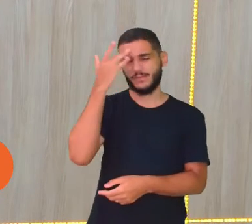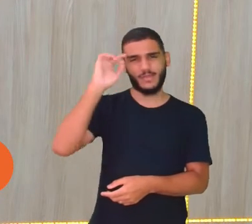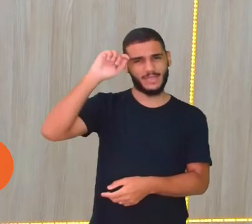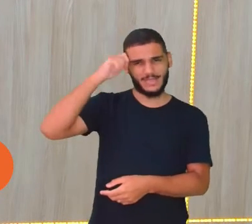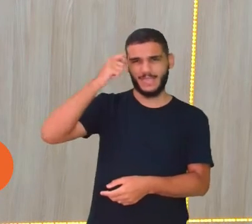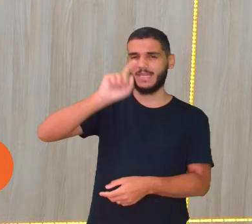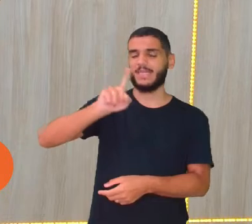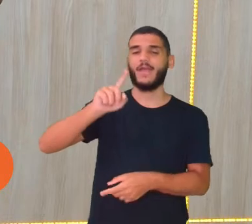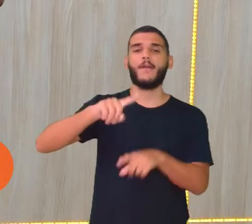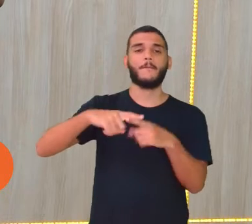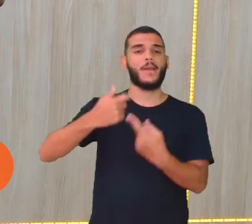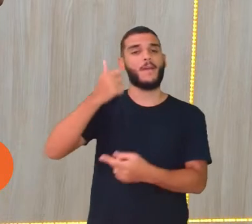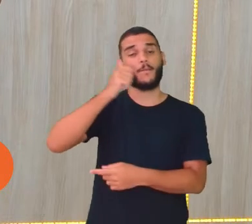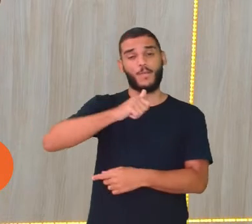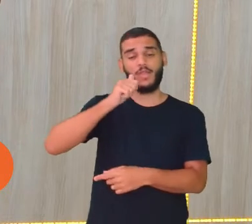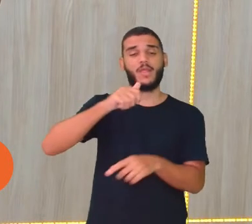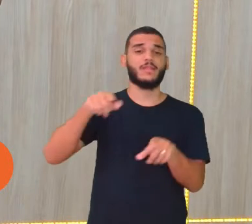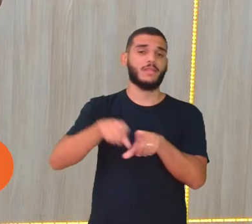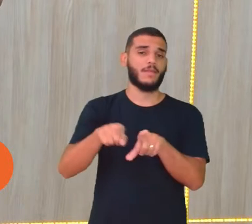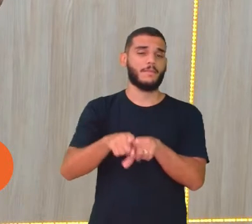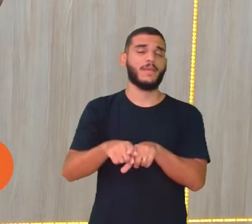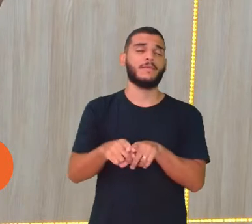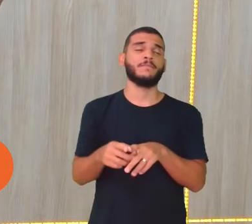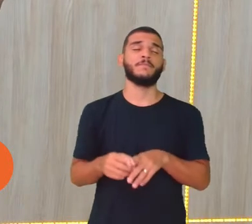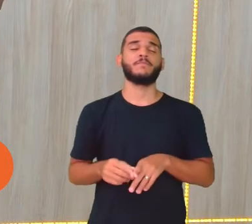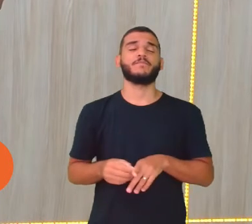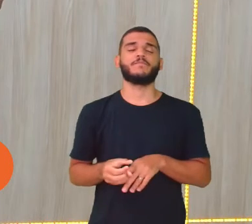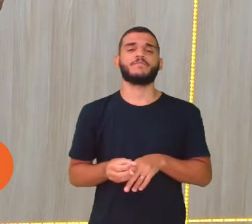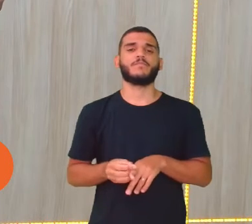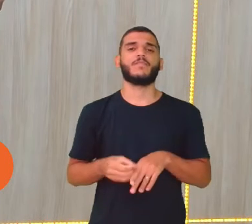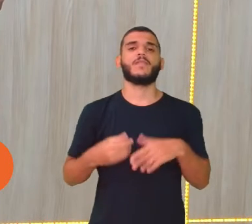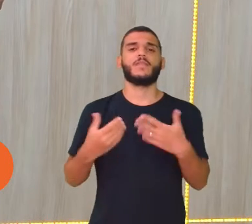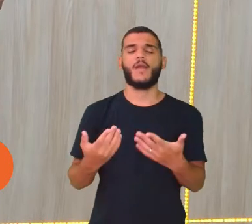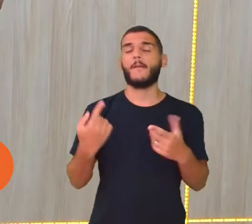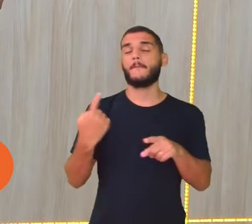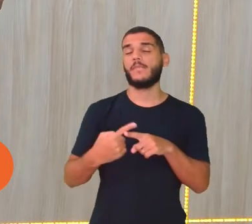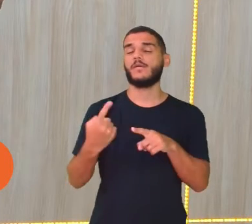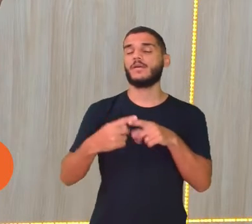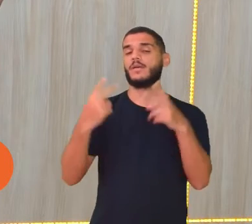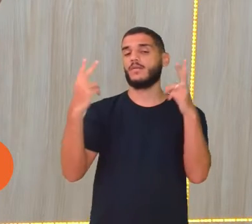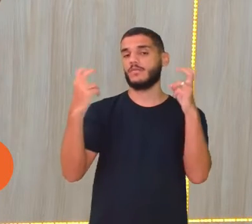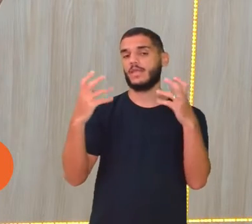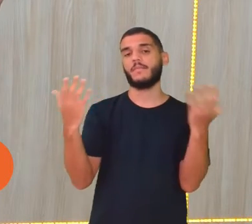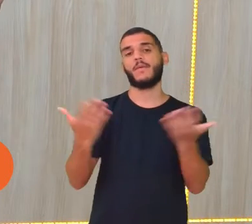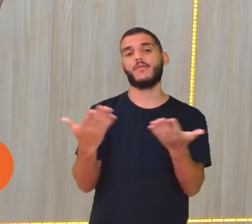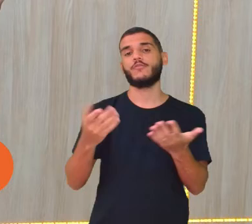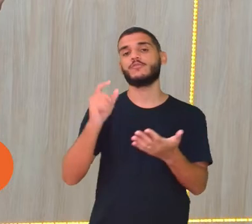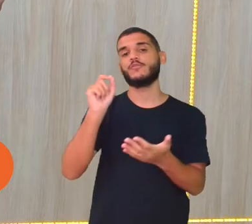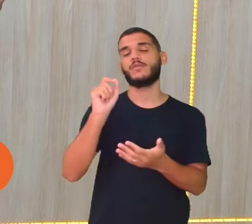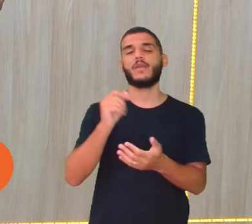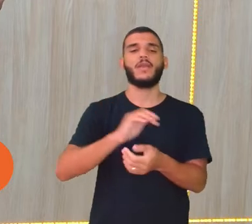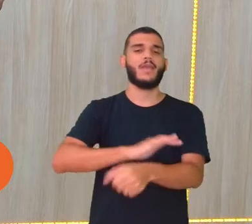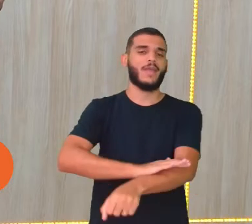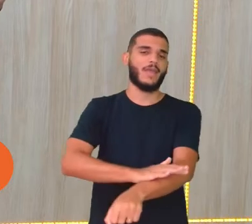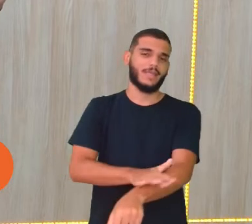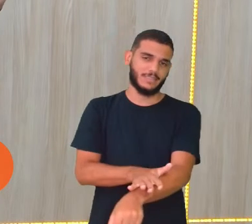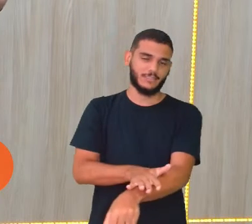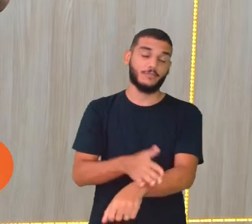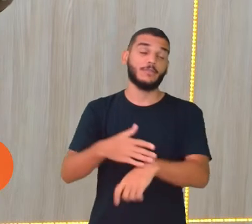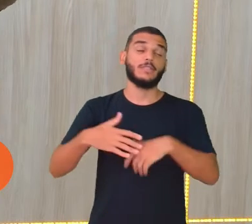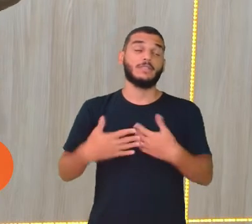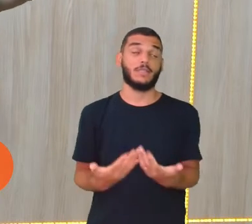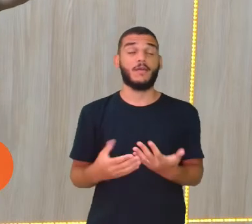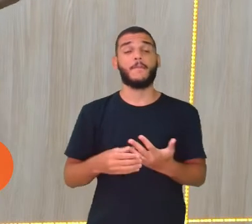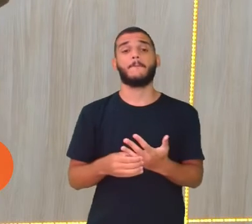mulheres também, mas eu não vou nem entrar nesse mérito agora, porque o nosso assunto principal aqui é o racismo, né? Então, a